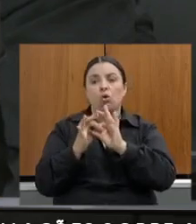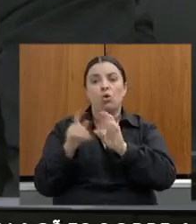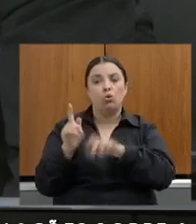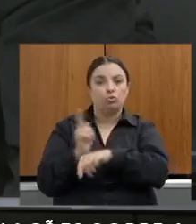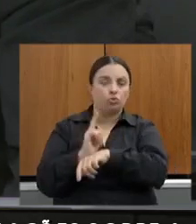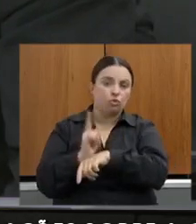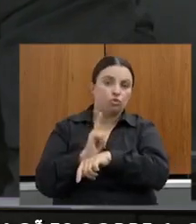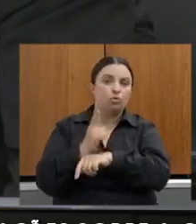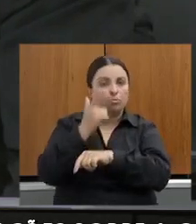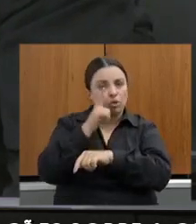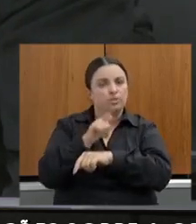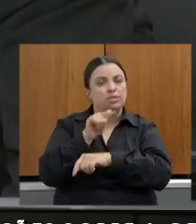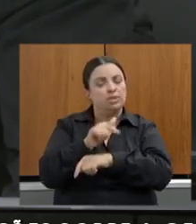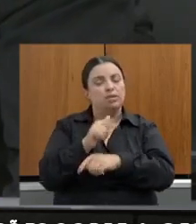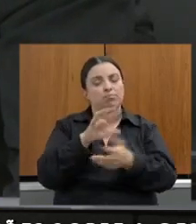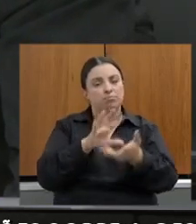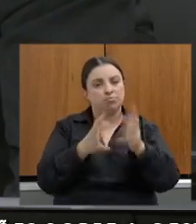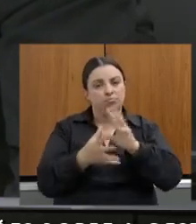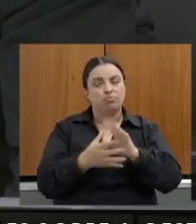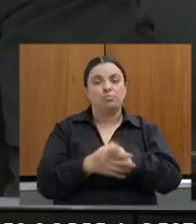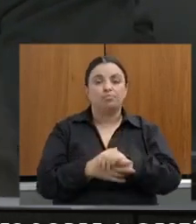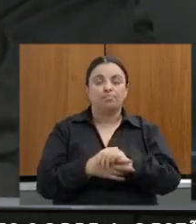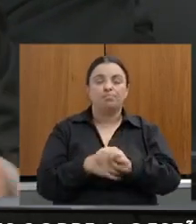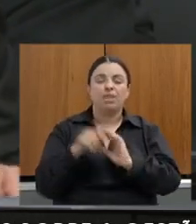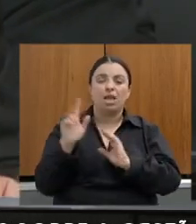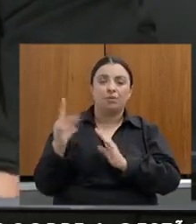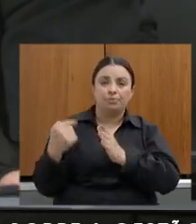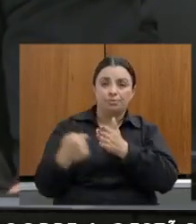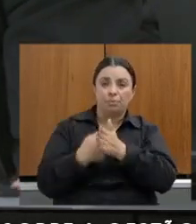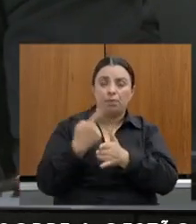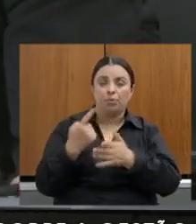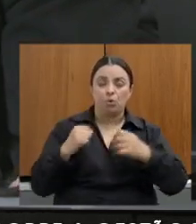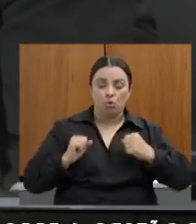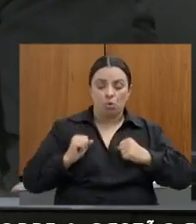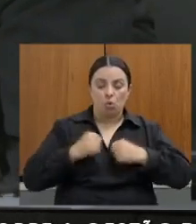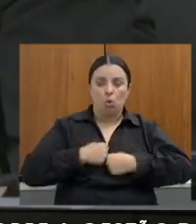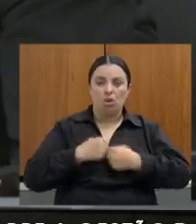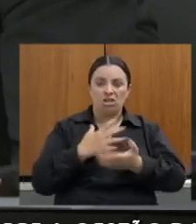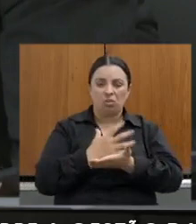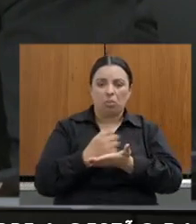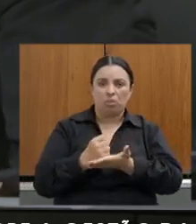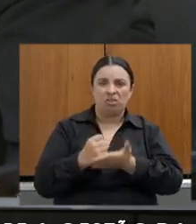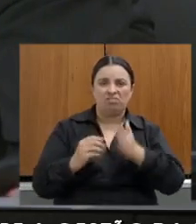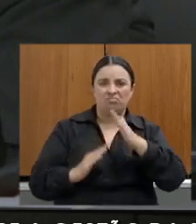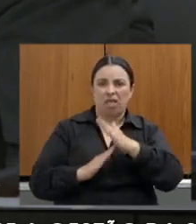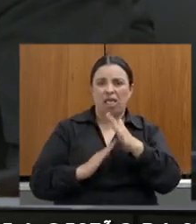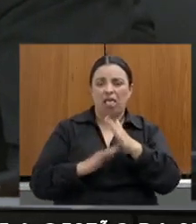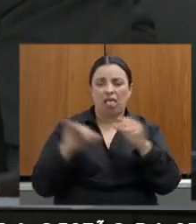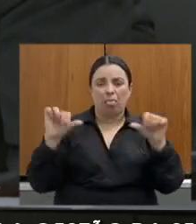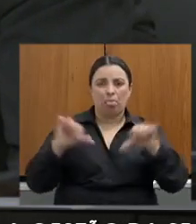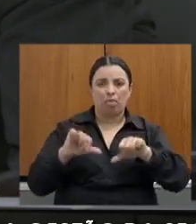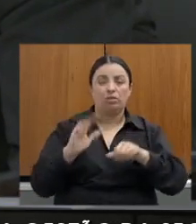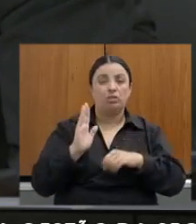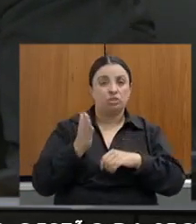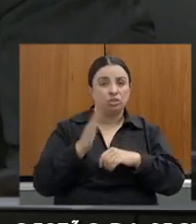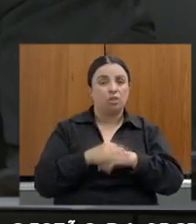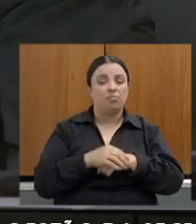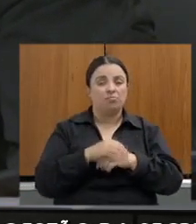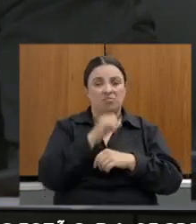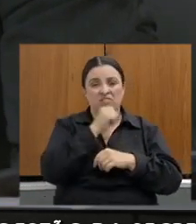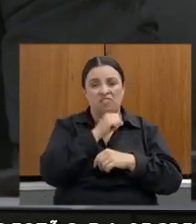sobre colete vencido é importante destacar que é